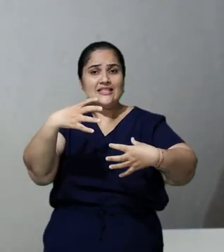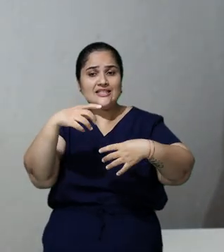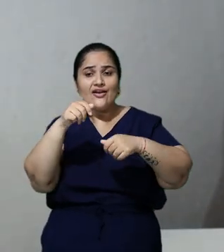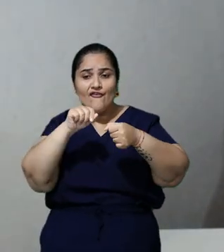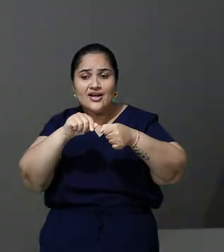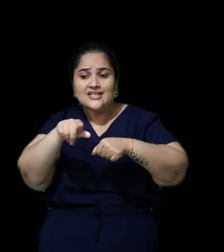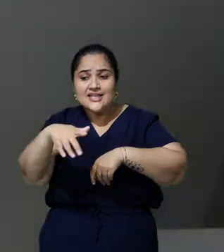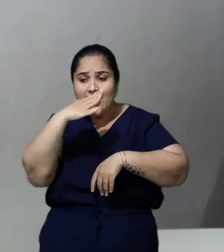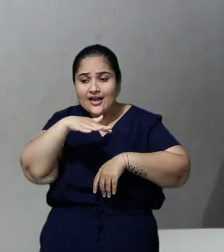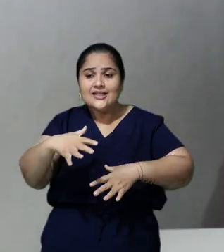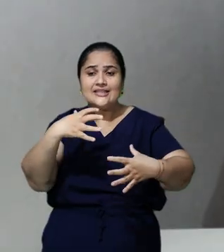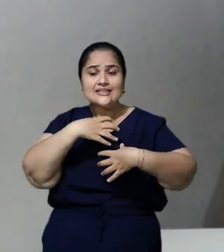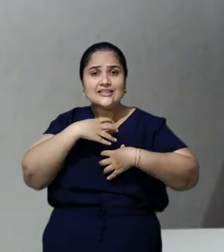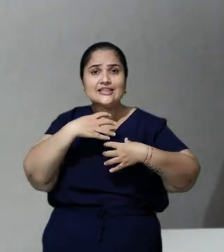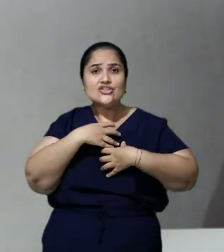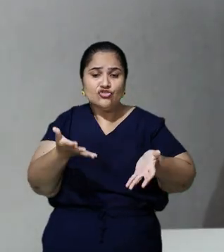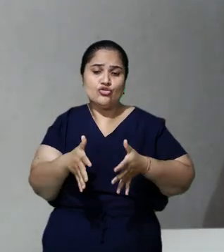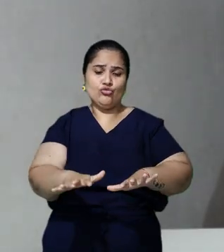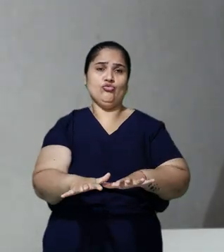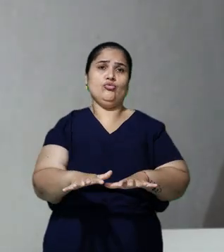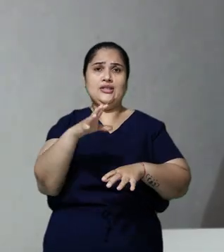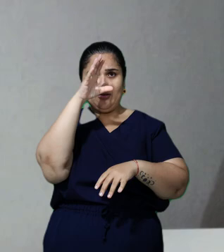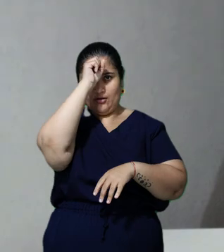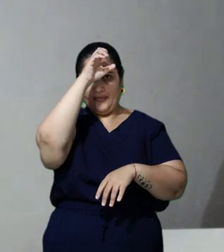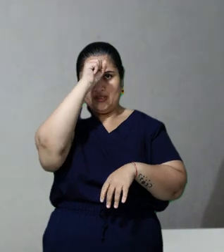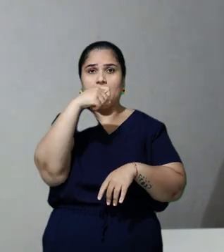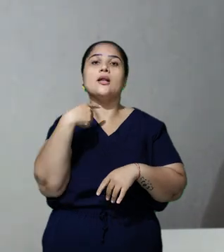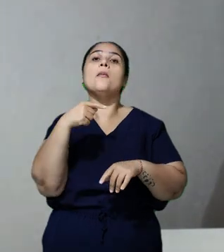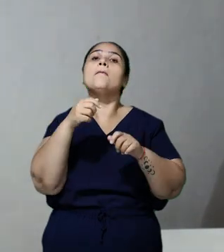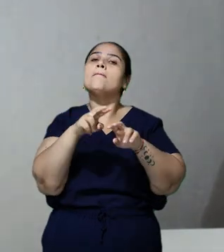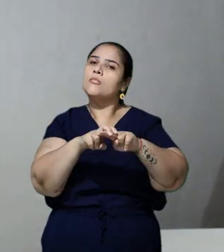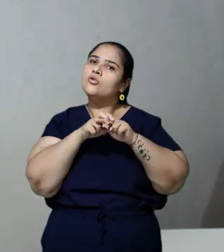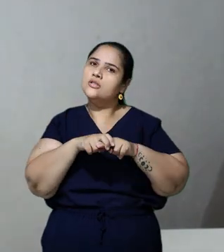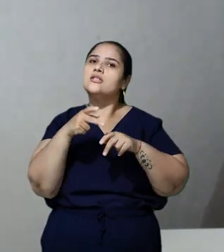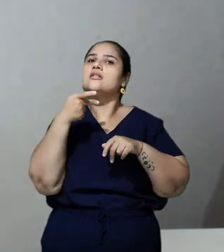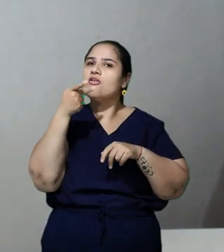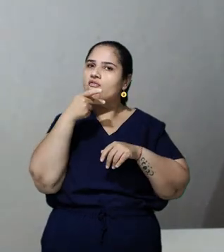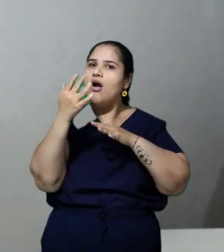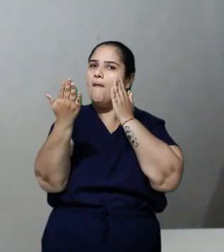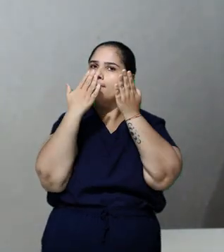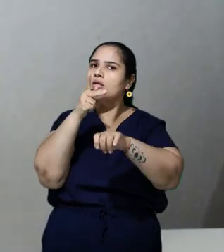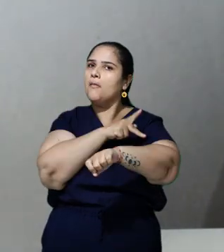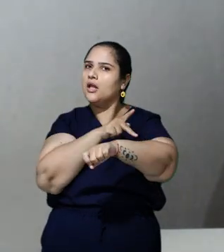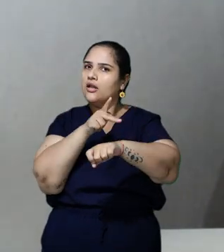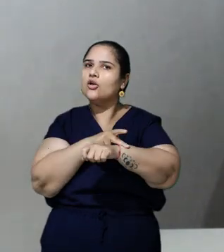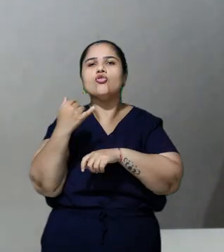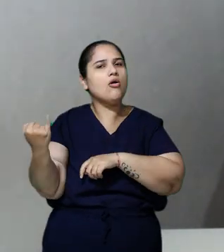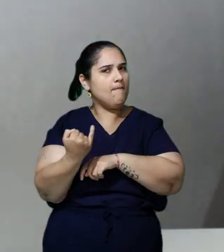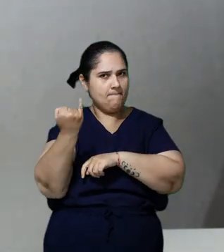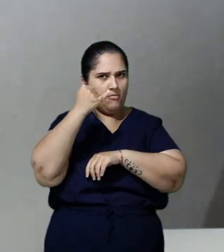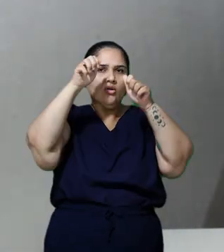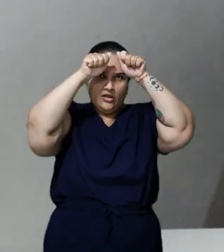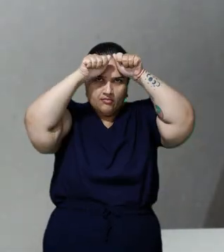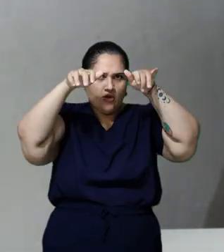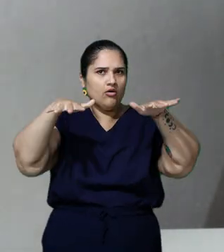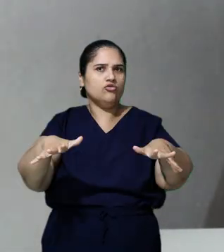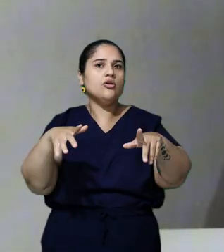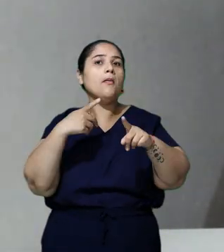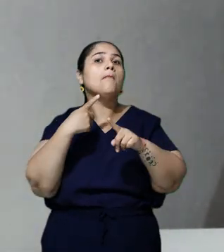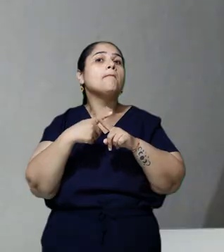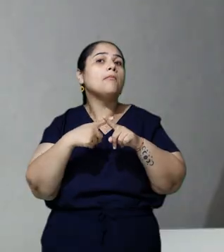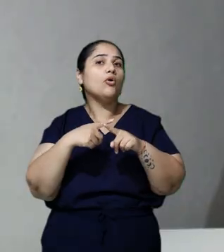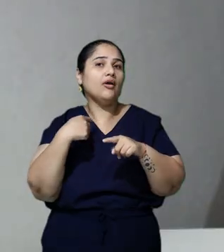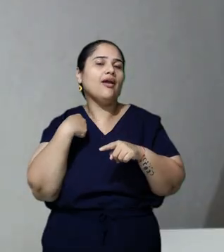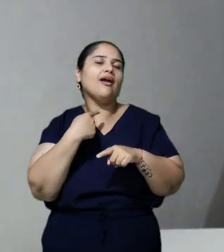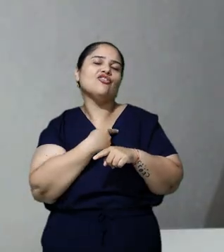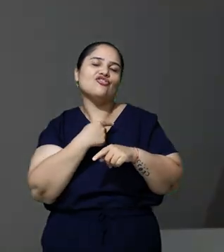naquele aprendizado. Por isso que eu falo que a psicopedagogia é uma das profissões mais importantes para o autismo, porque é a gente que faz a inclusão